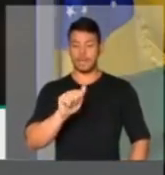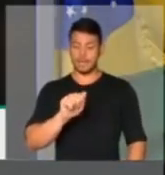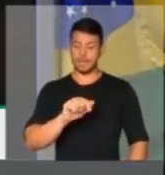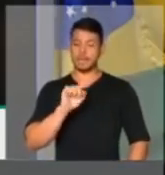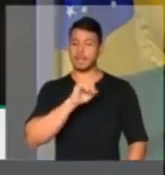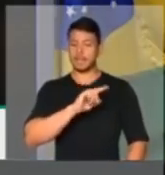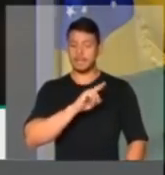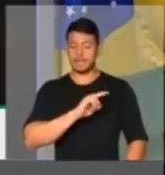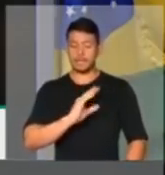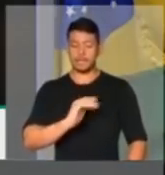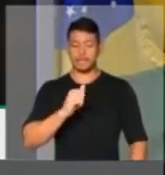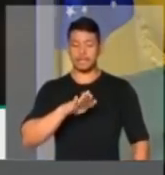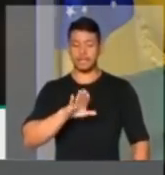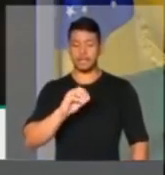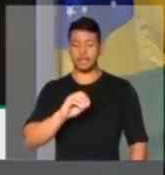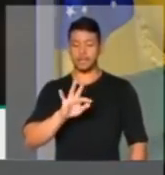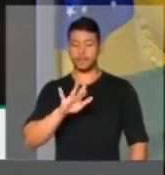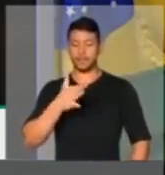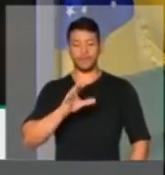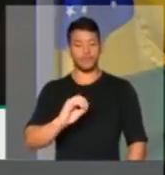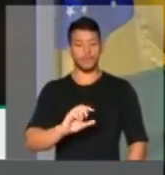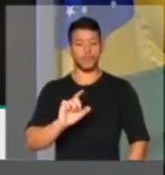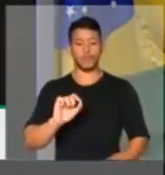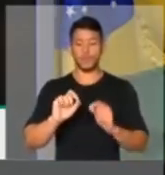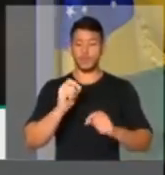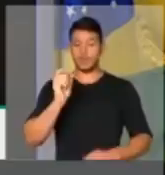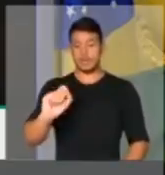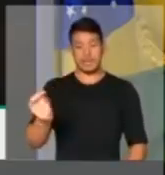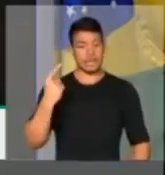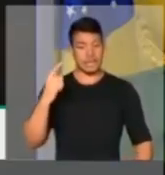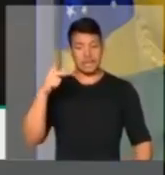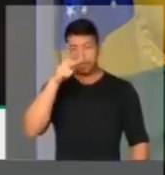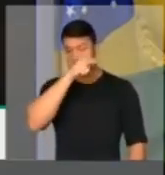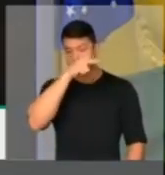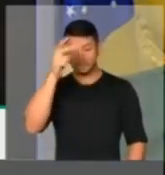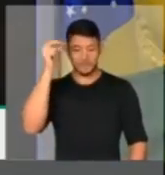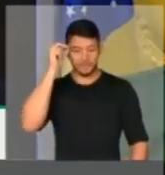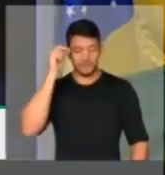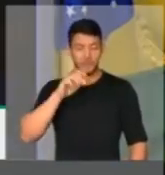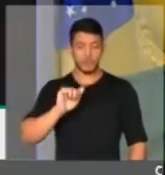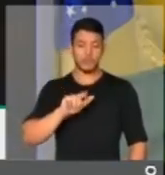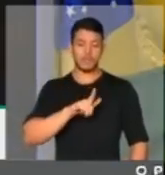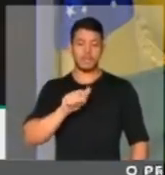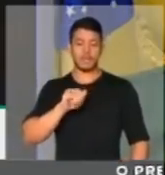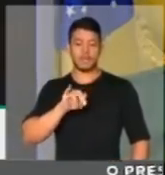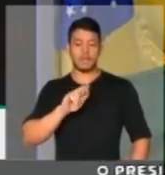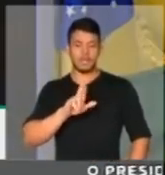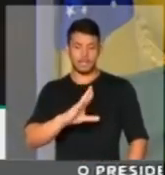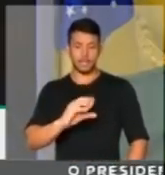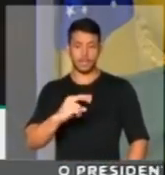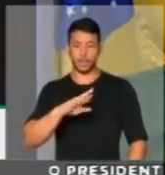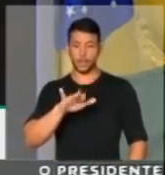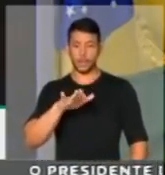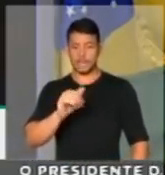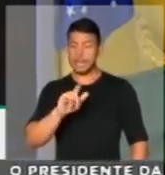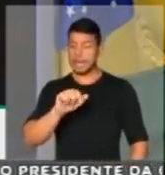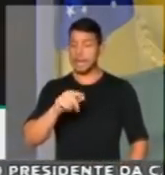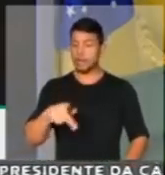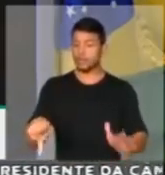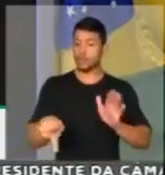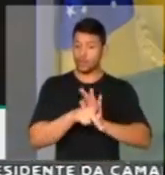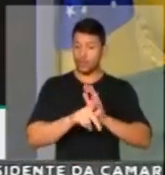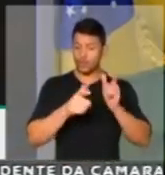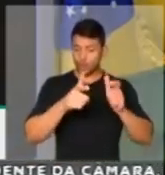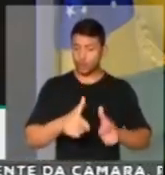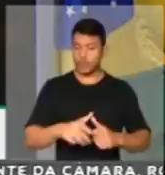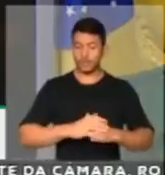no Rio de Janeiro. O proprietário é o ex-prefeito da cidade, Alair Correa. Ele chegou a se candidatar a deputado estadual em 2018, mas não se